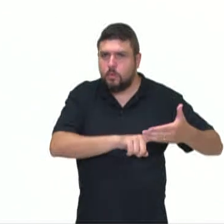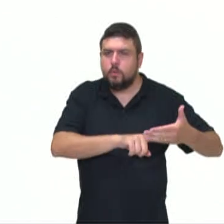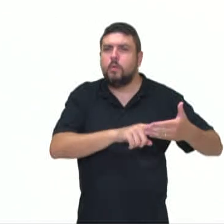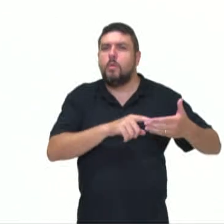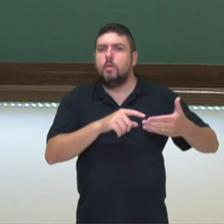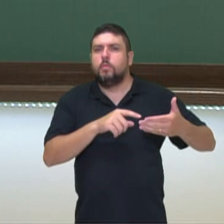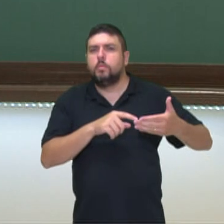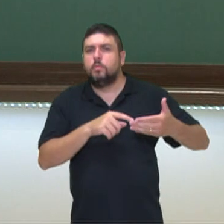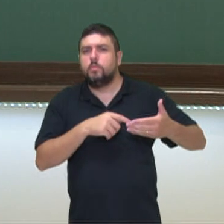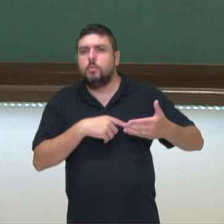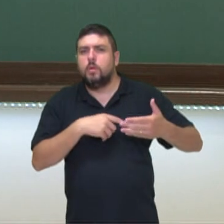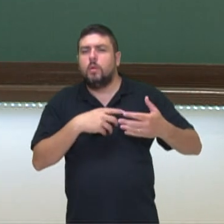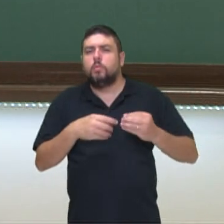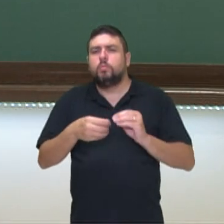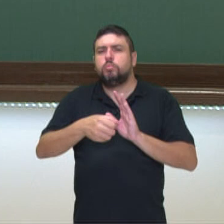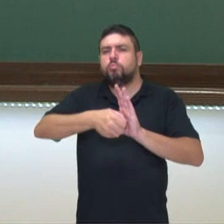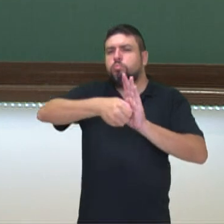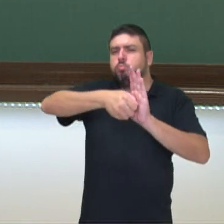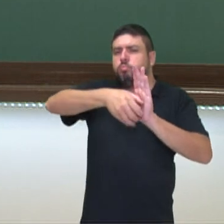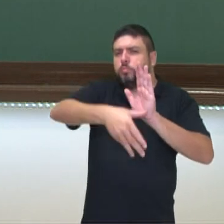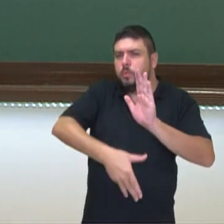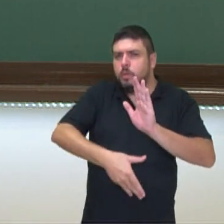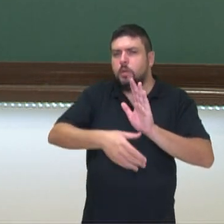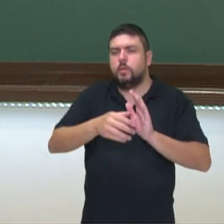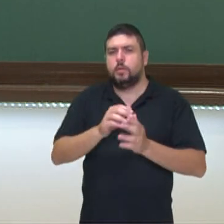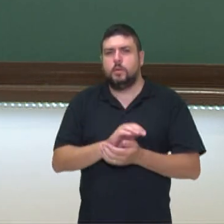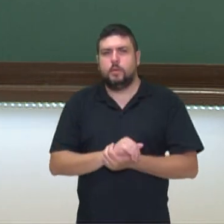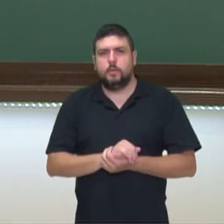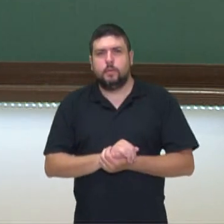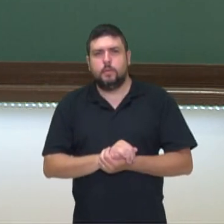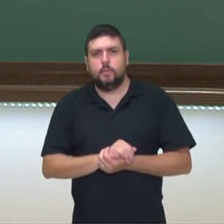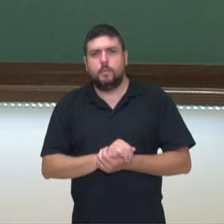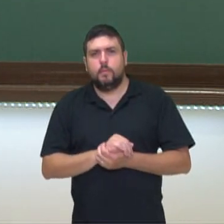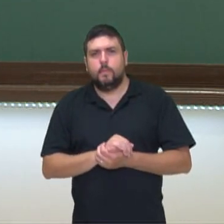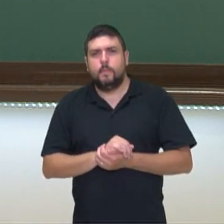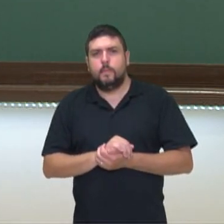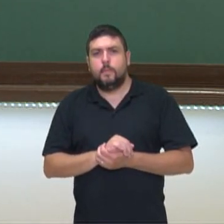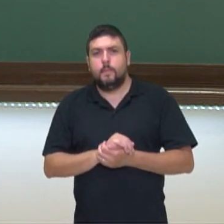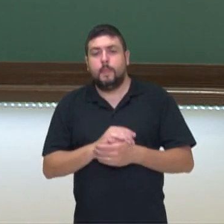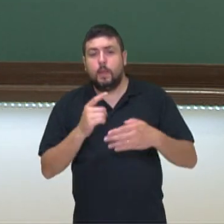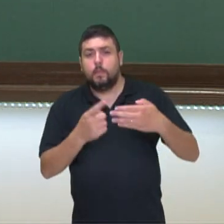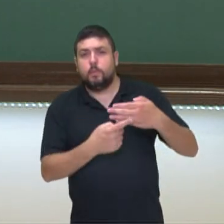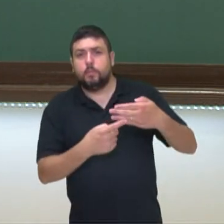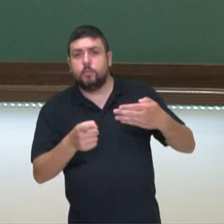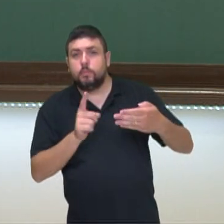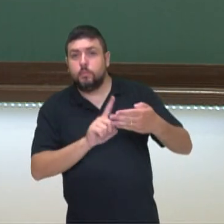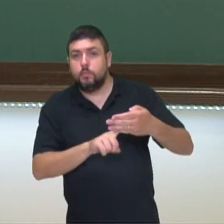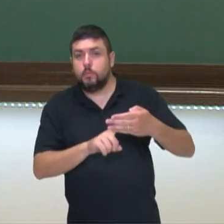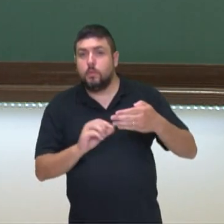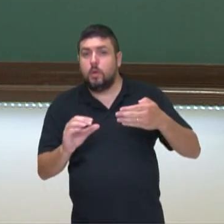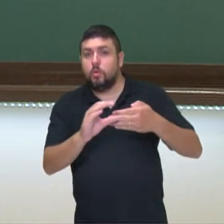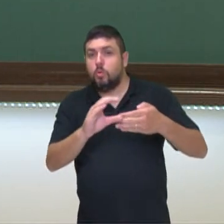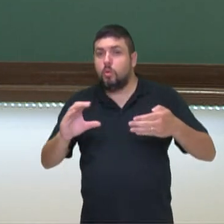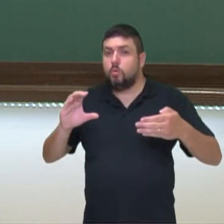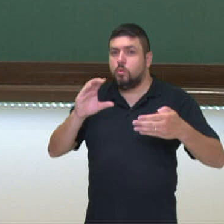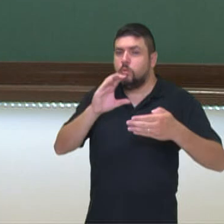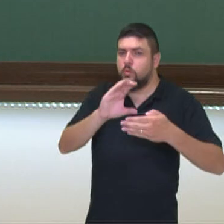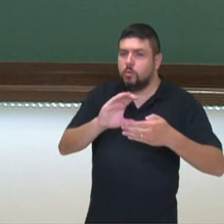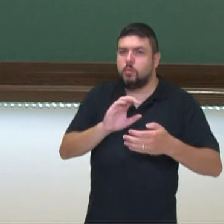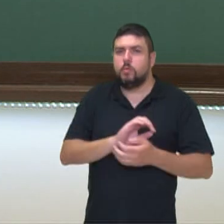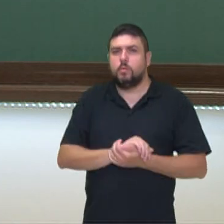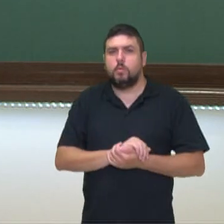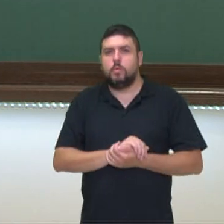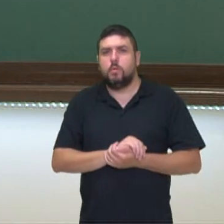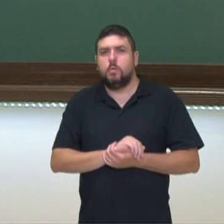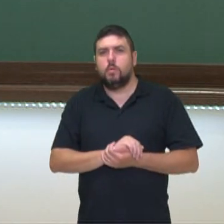conotativa. O que vem a ser isso? Uma linguagem metafórica, conotativa, onde o autor, o escritor, ele